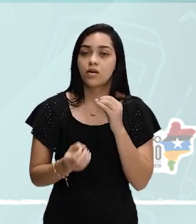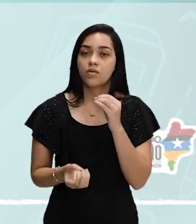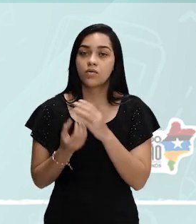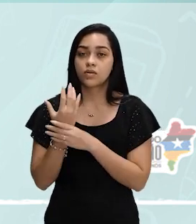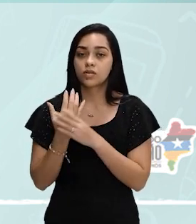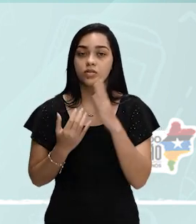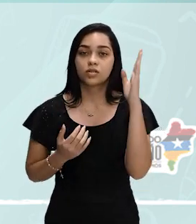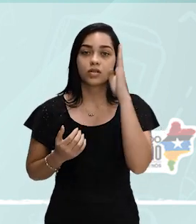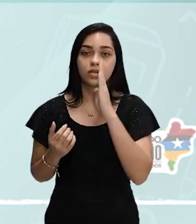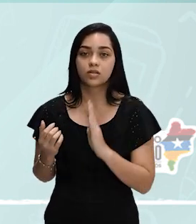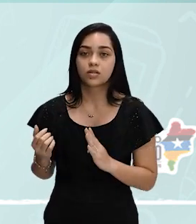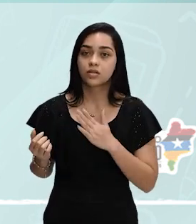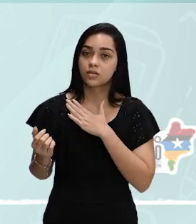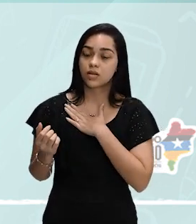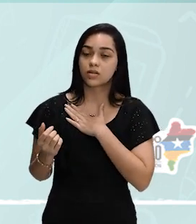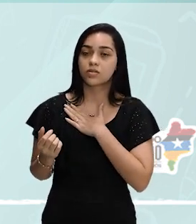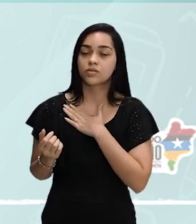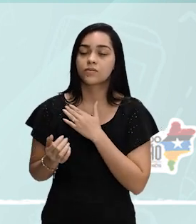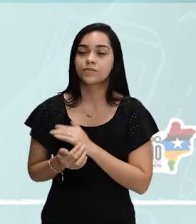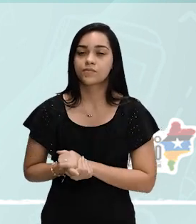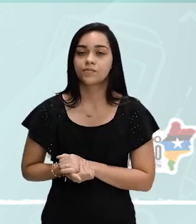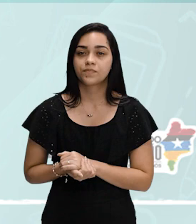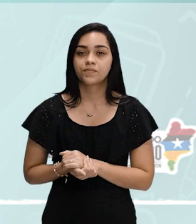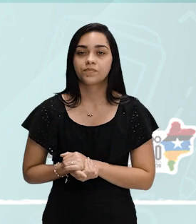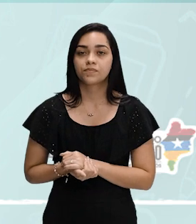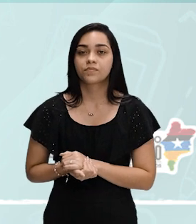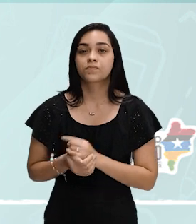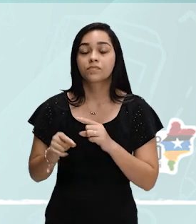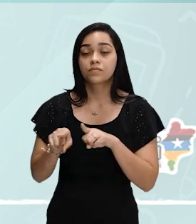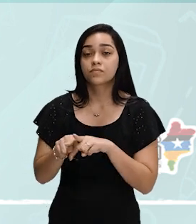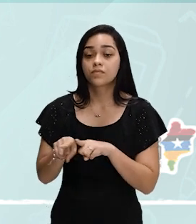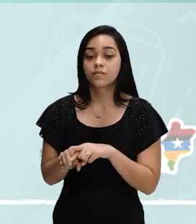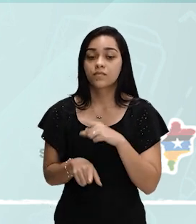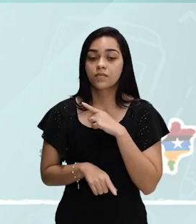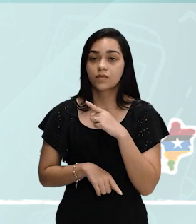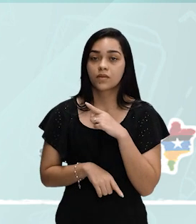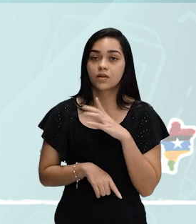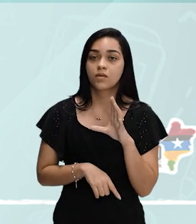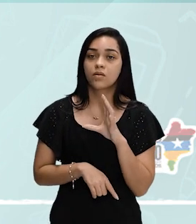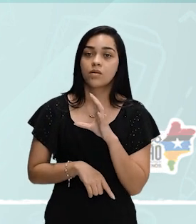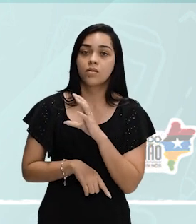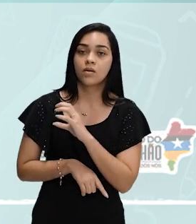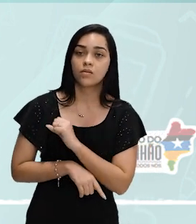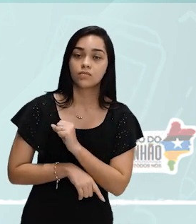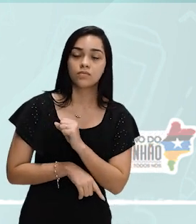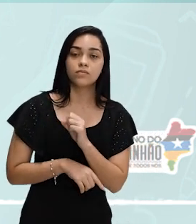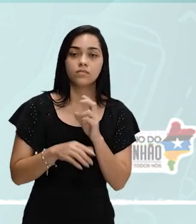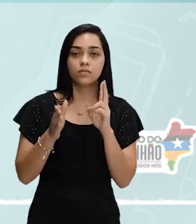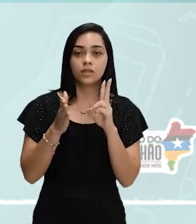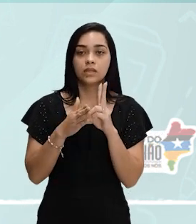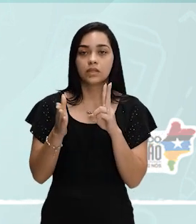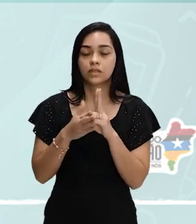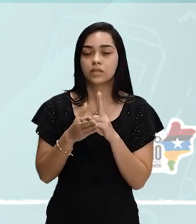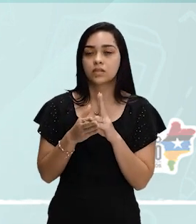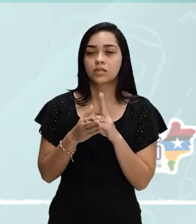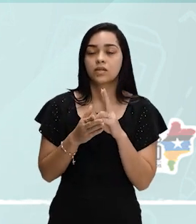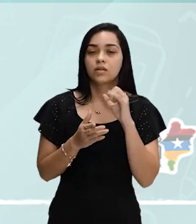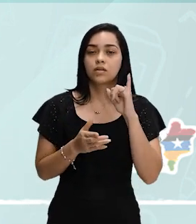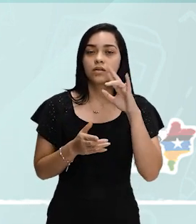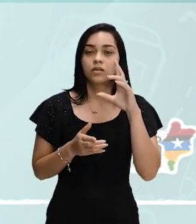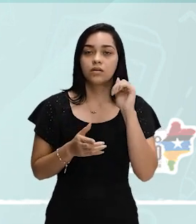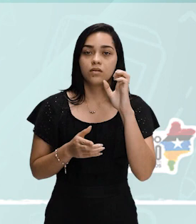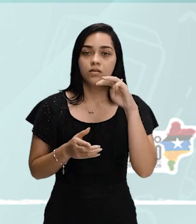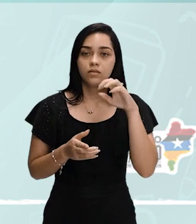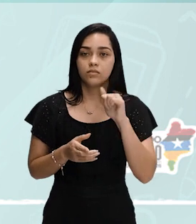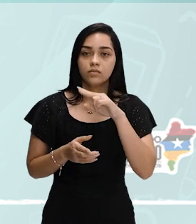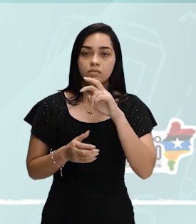da nacionalidade brasileira. E é por meio do enlace amoroso entre a Índia Iracema, que vai representar o